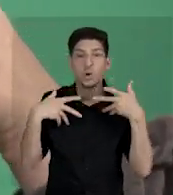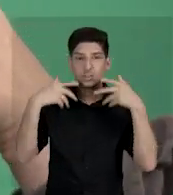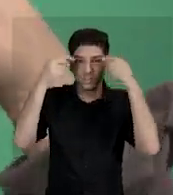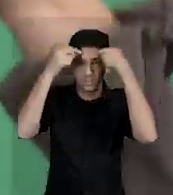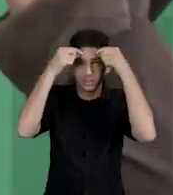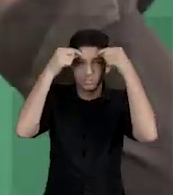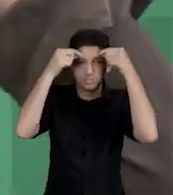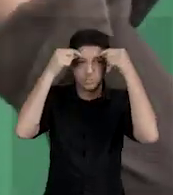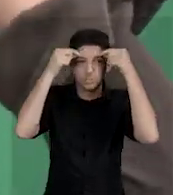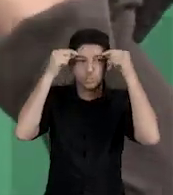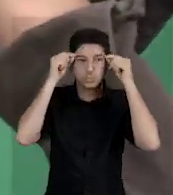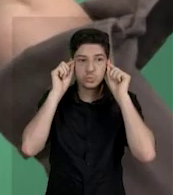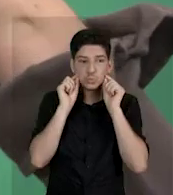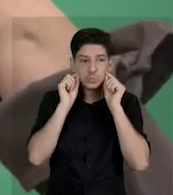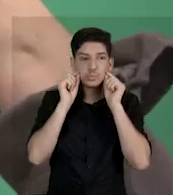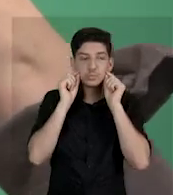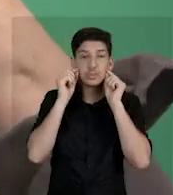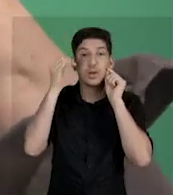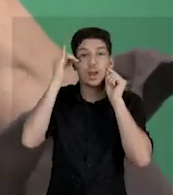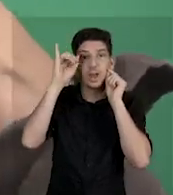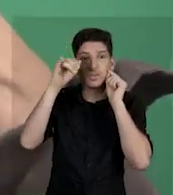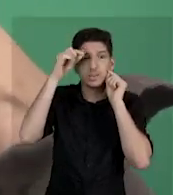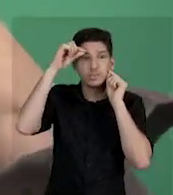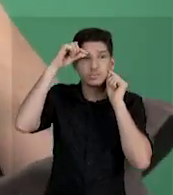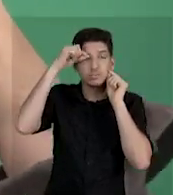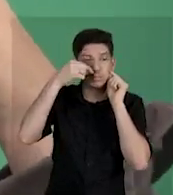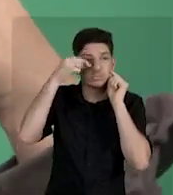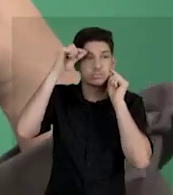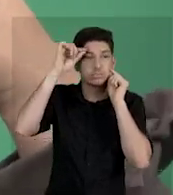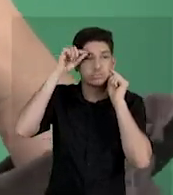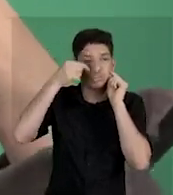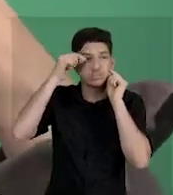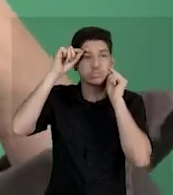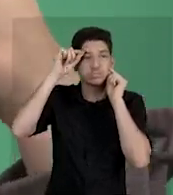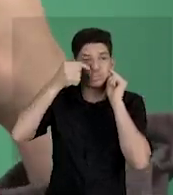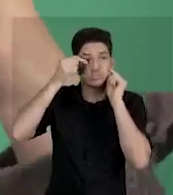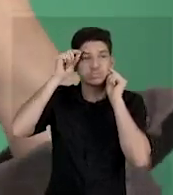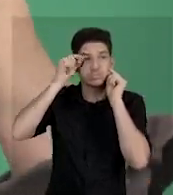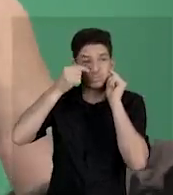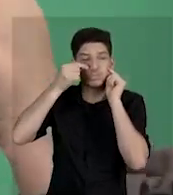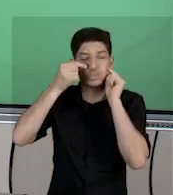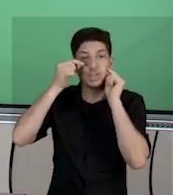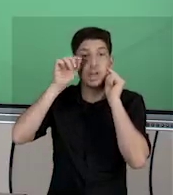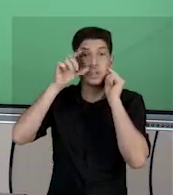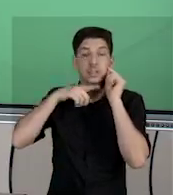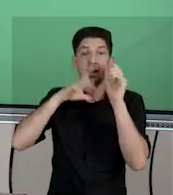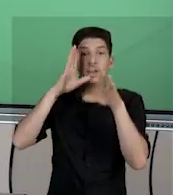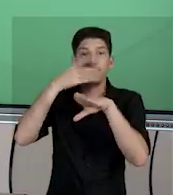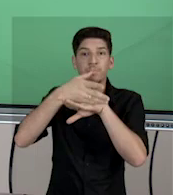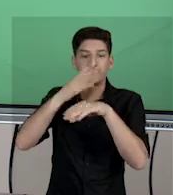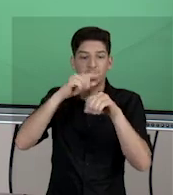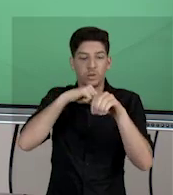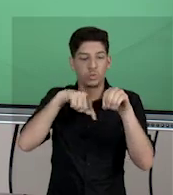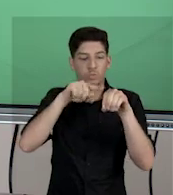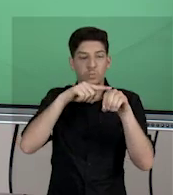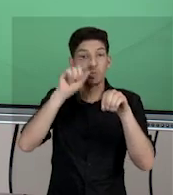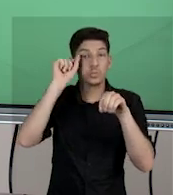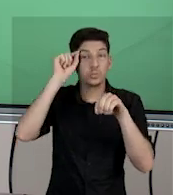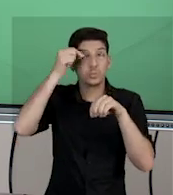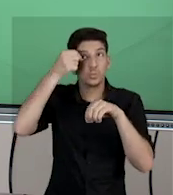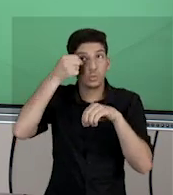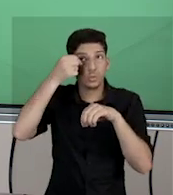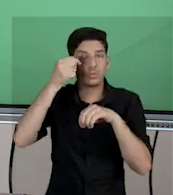lateral aqui e esse suor não descer diretamente, atingir a pálpebra aqui e acabar entrando dentro do nosso globo